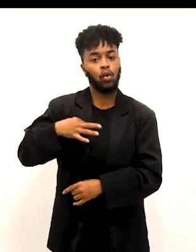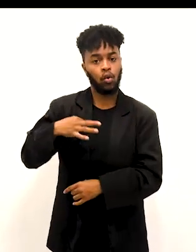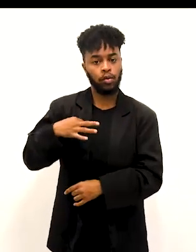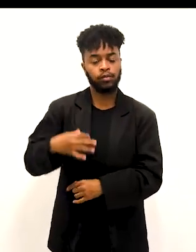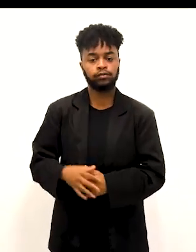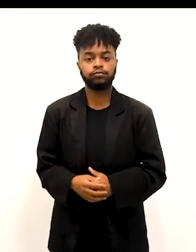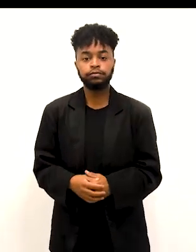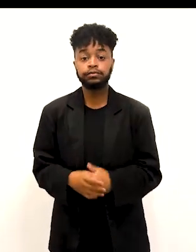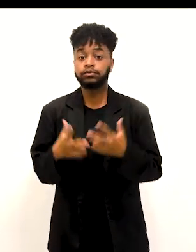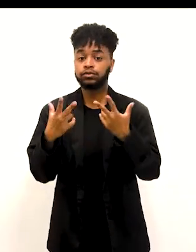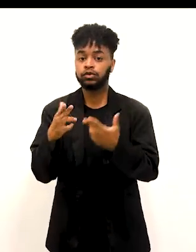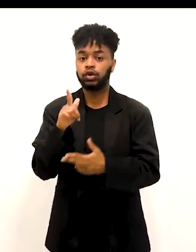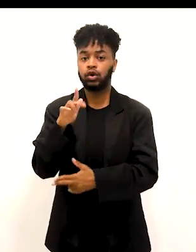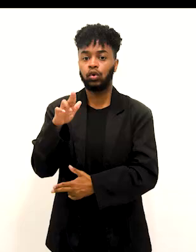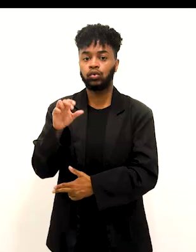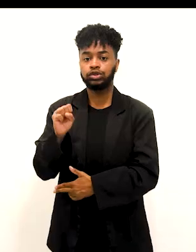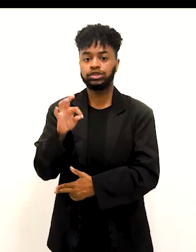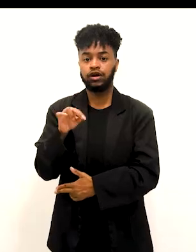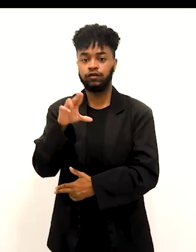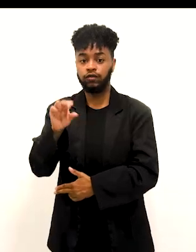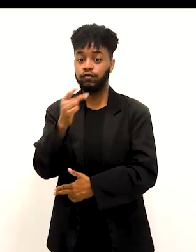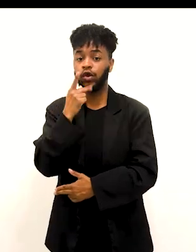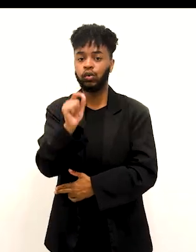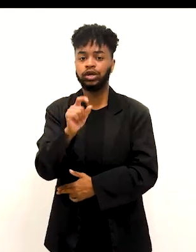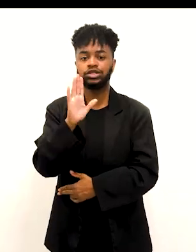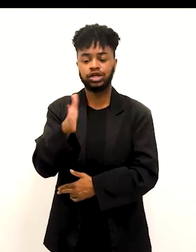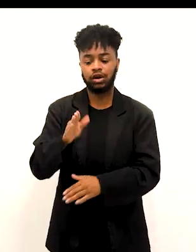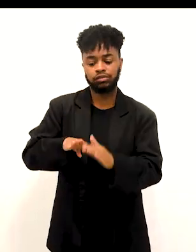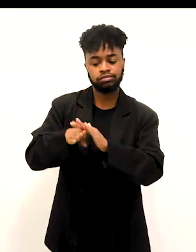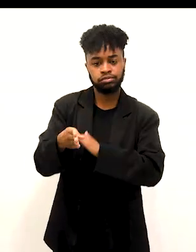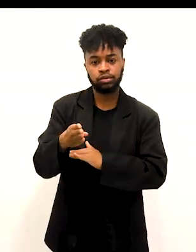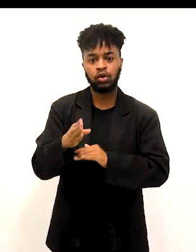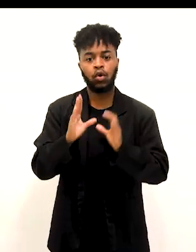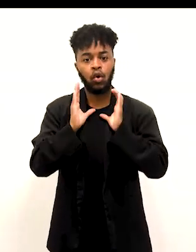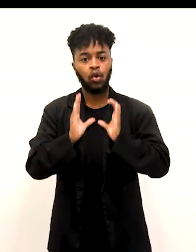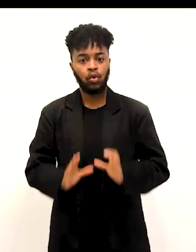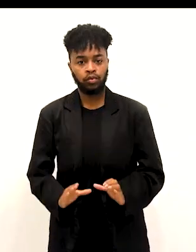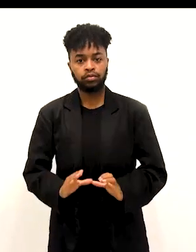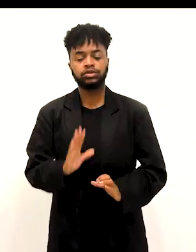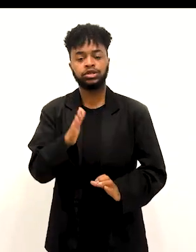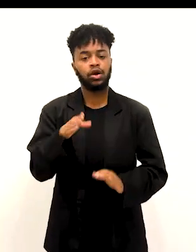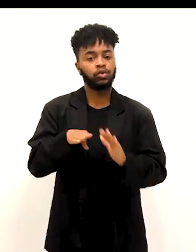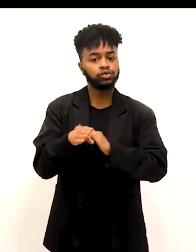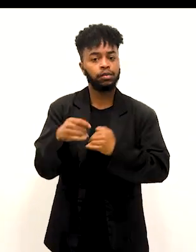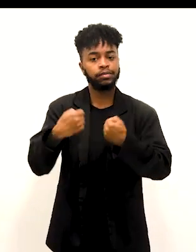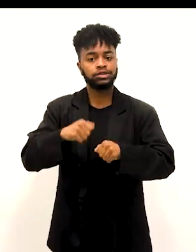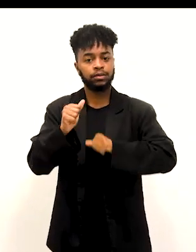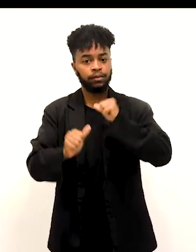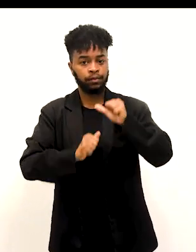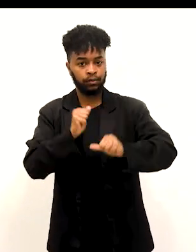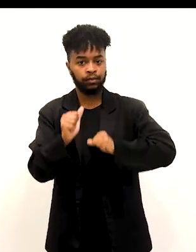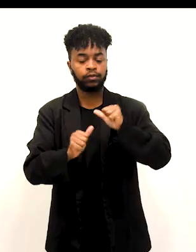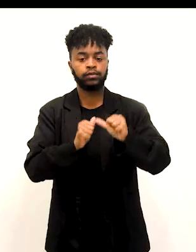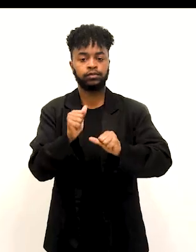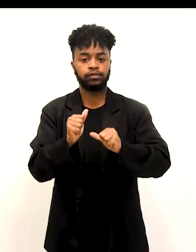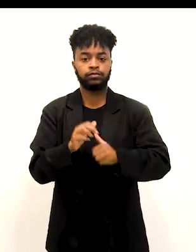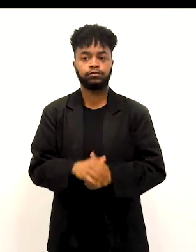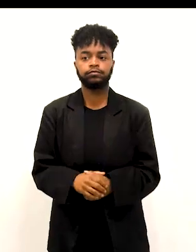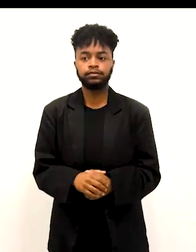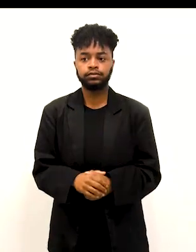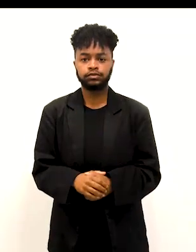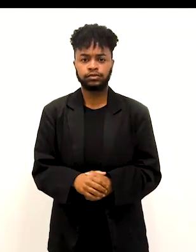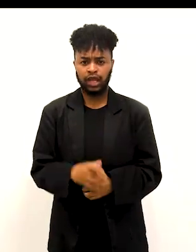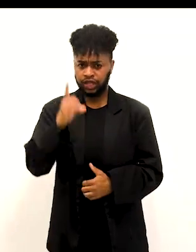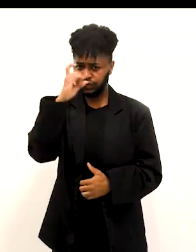roupas, né? Foi como o Gustavo falou, né, que é o hábito, aquele padrão de comportamento que você está acostumado, que você tem que mudar